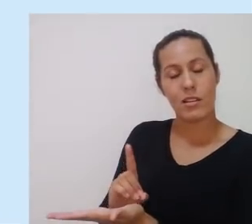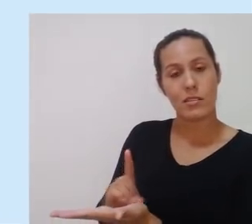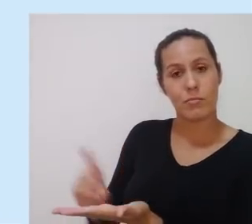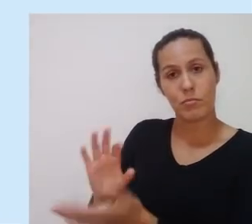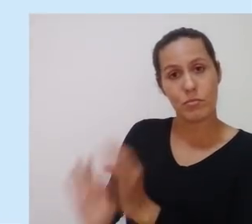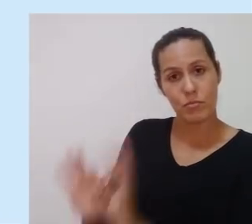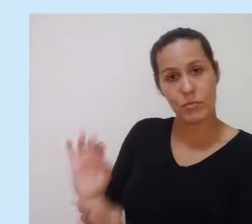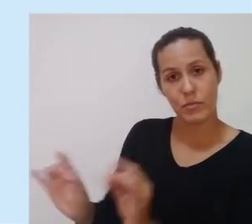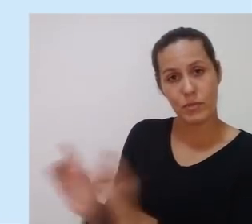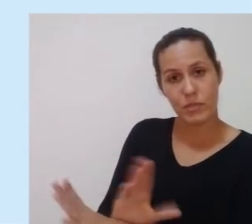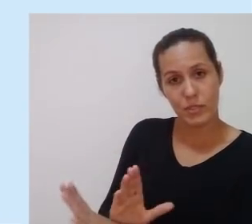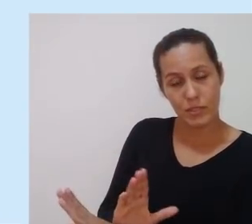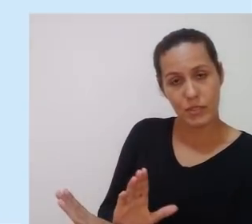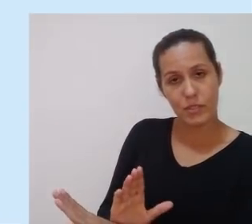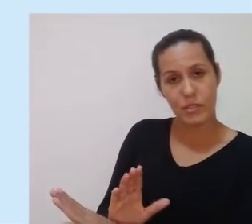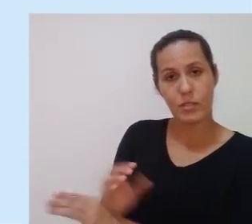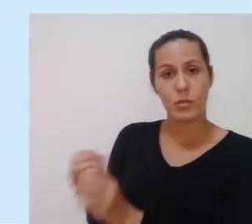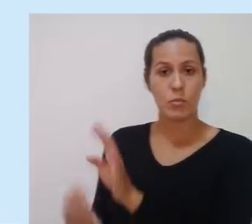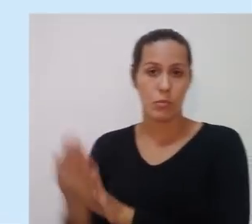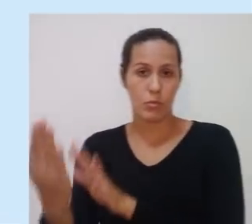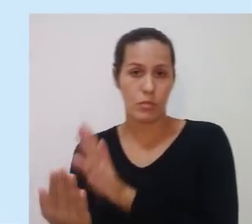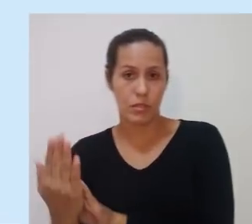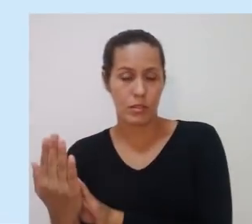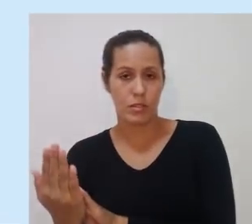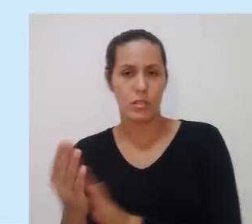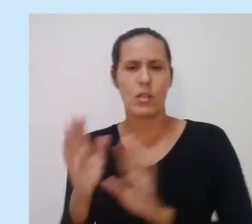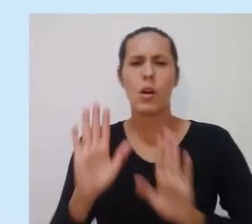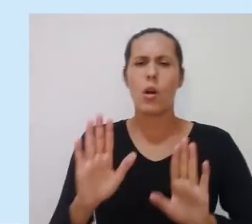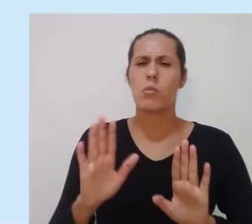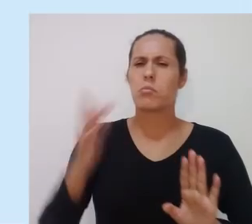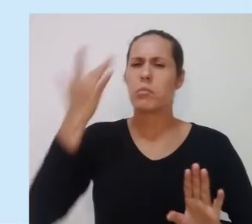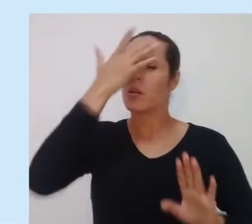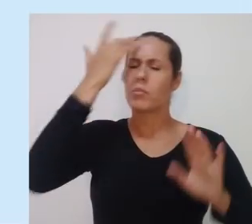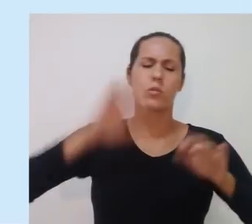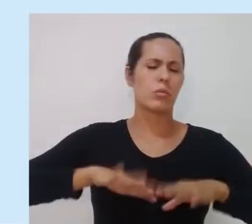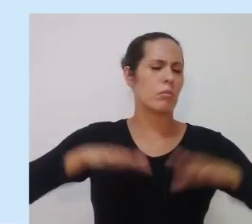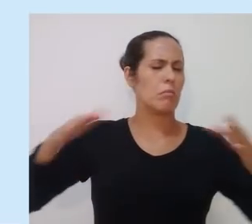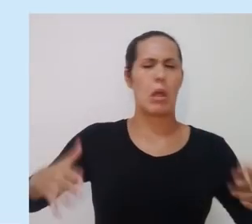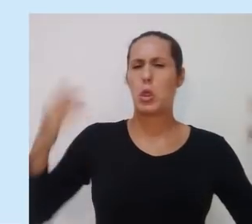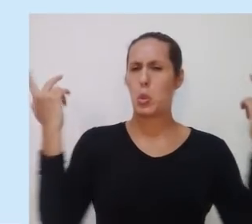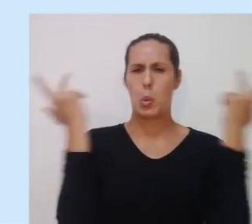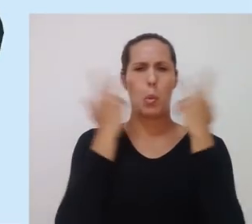o conteúdo daquele rapaz? As autoridades estão